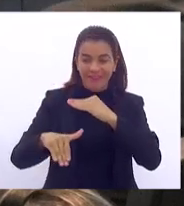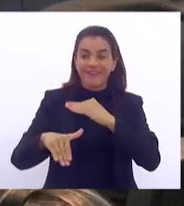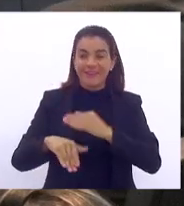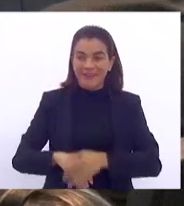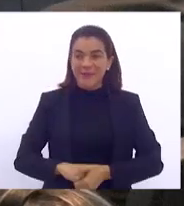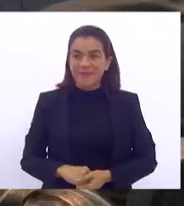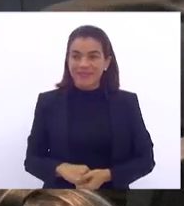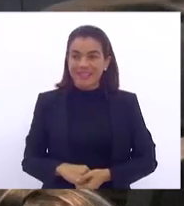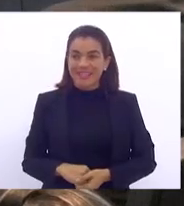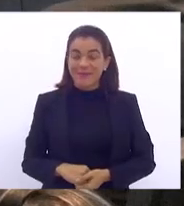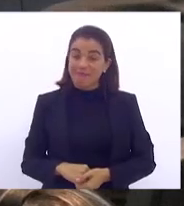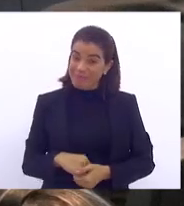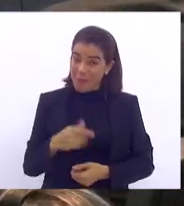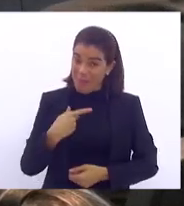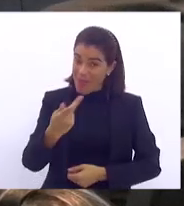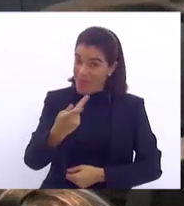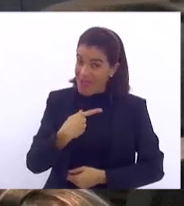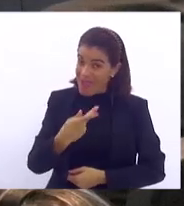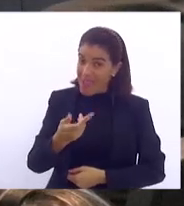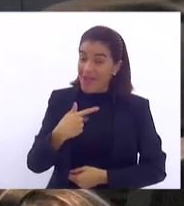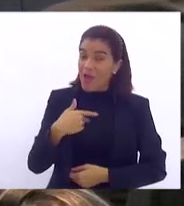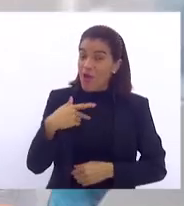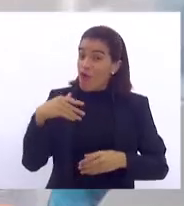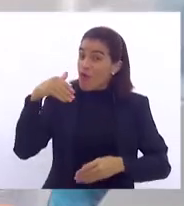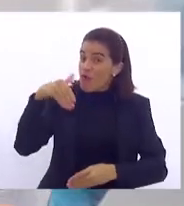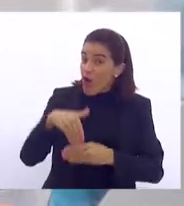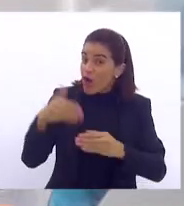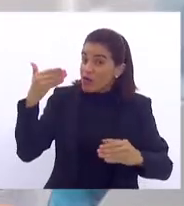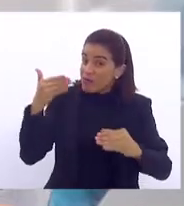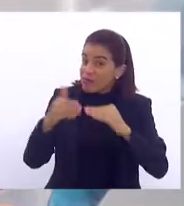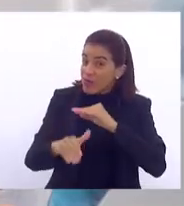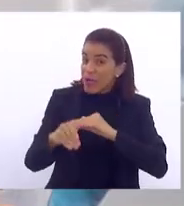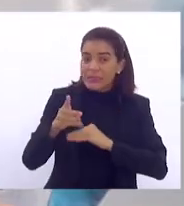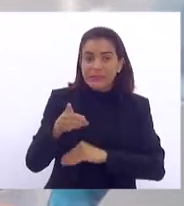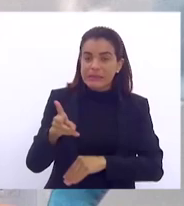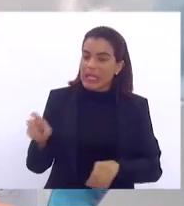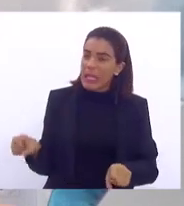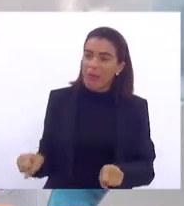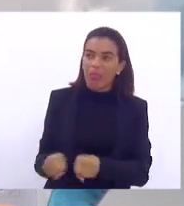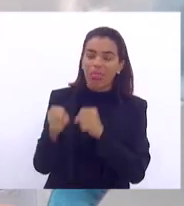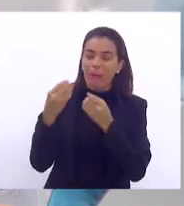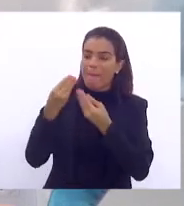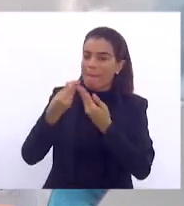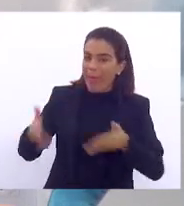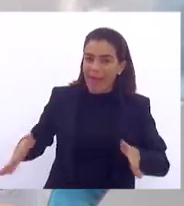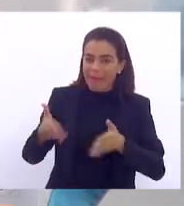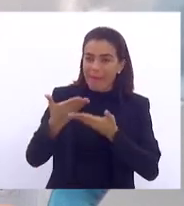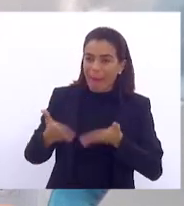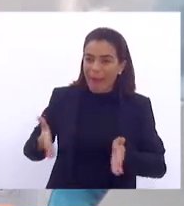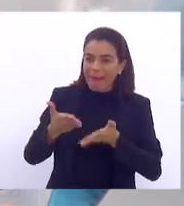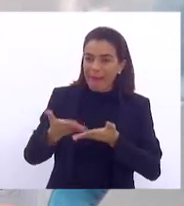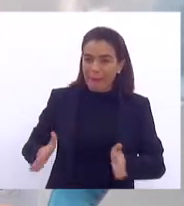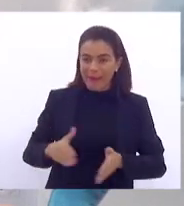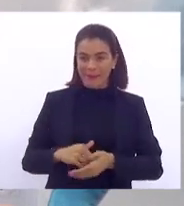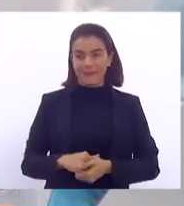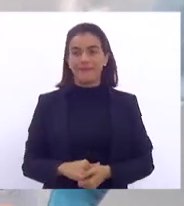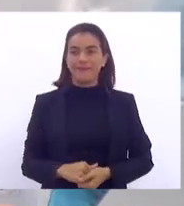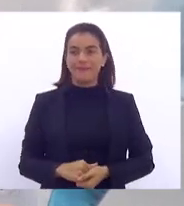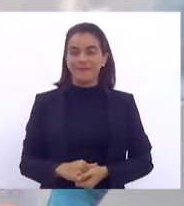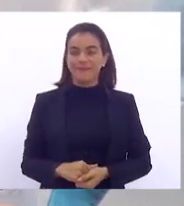né cá entre nós o voto divergente que é sempre derrotado bom